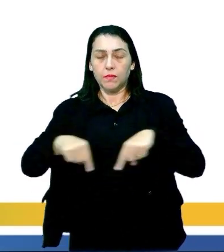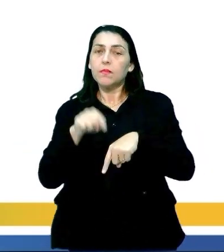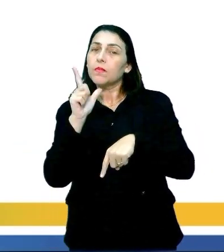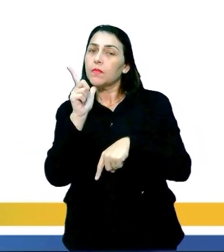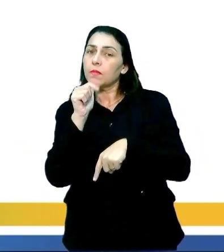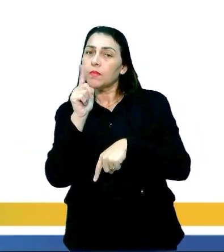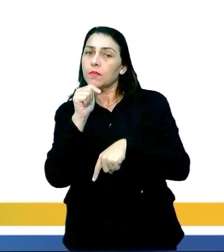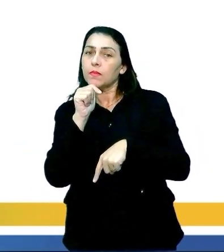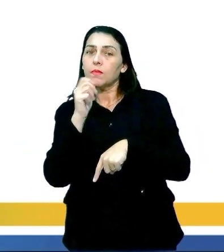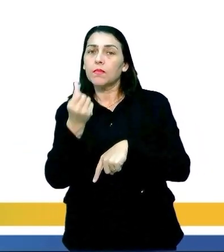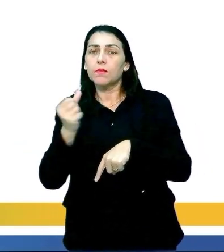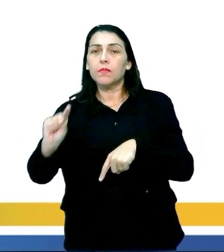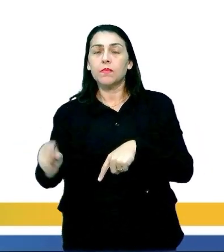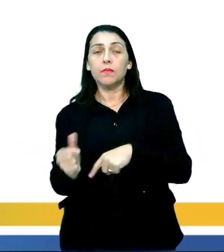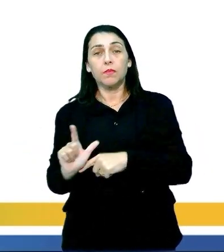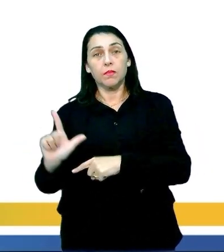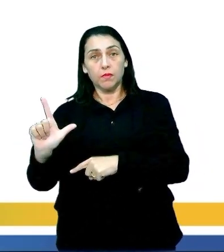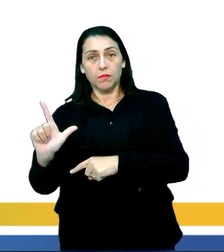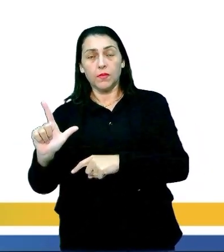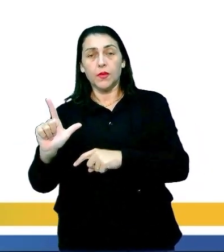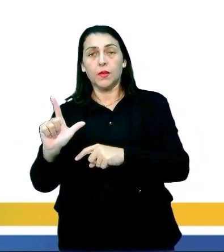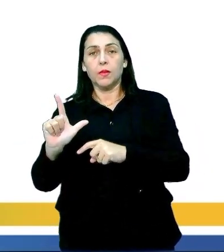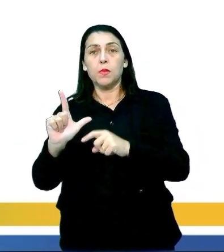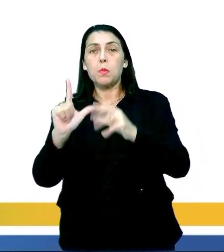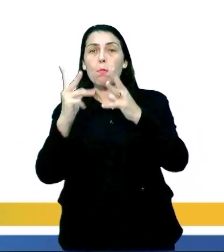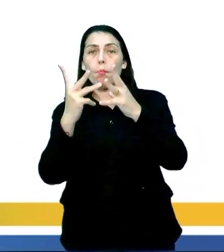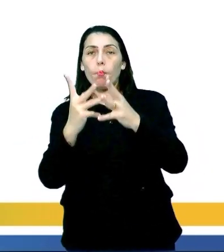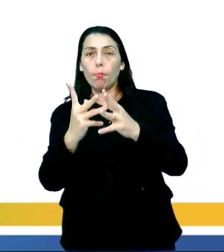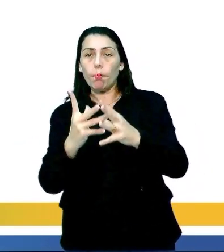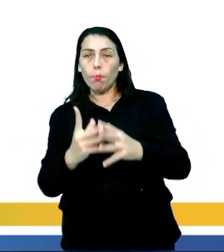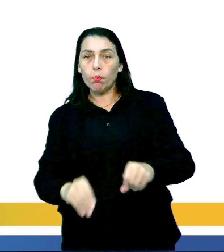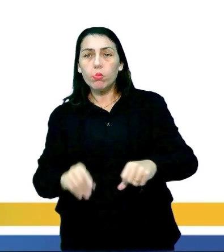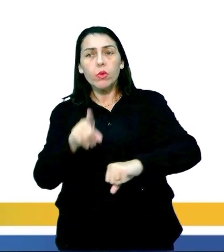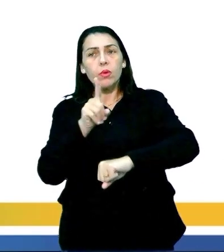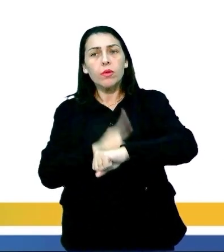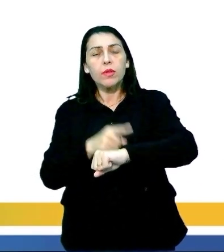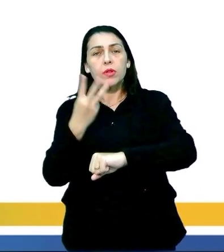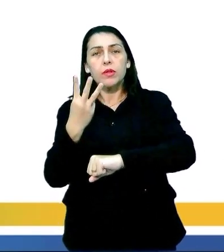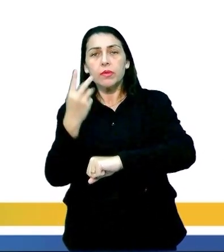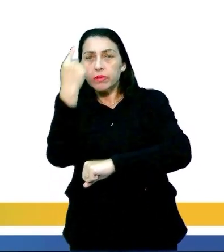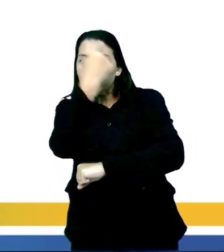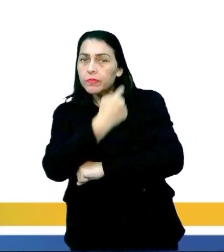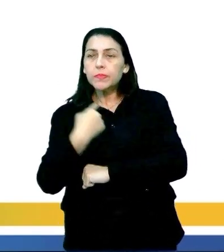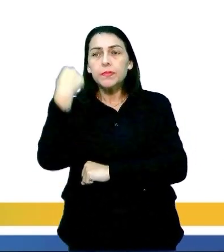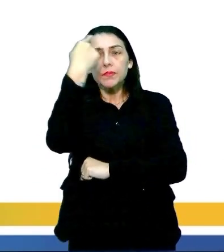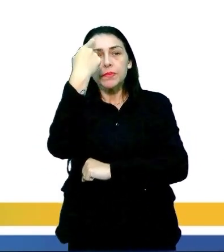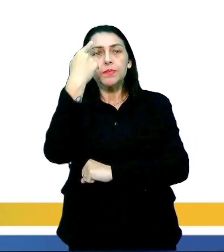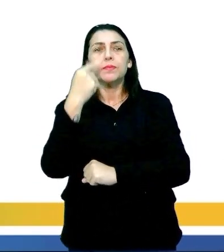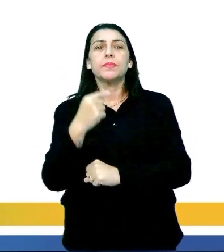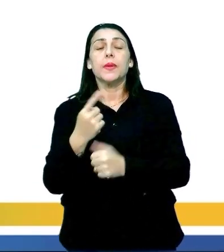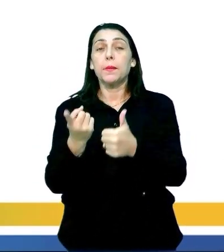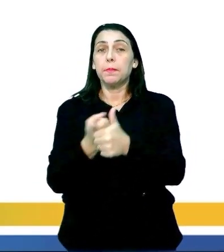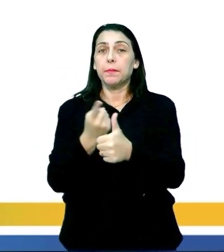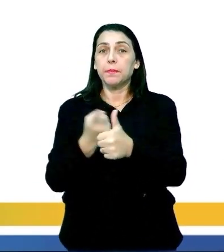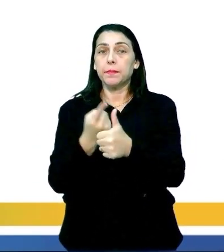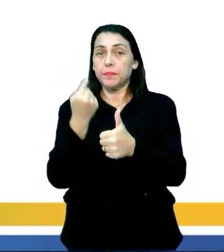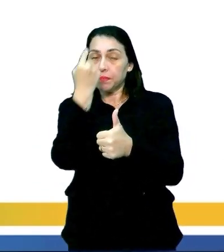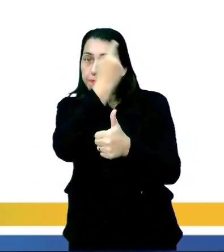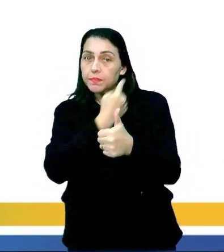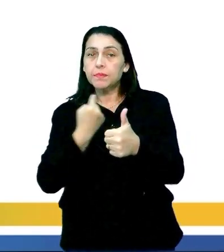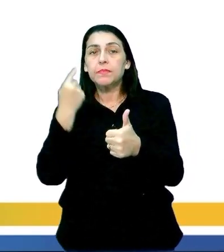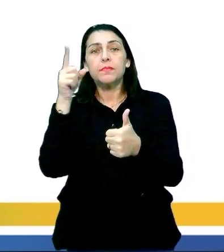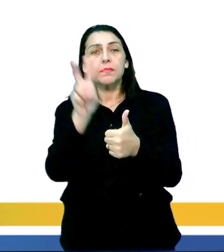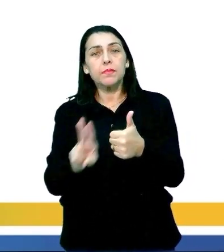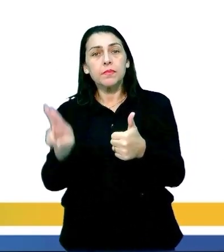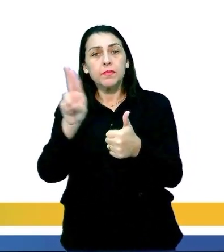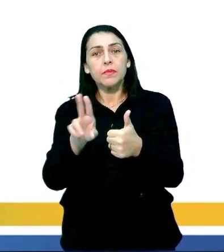litros, ou 6.000 litros, foi esvaziada em um período de 3 horas. Na primeira hora, foi